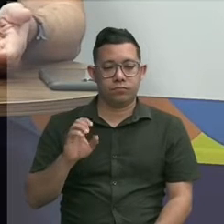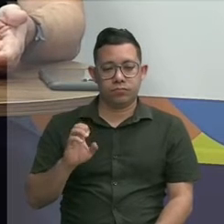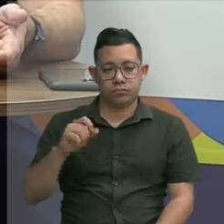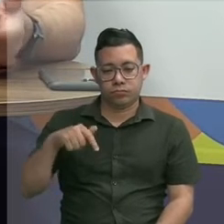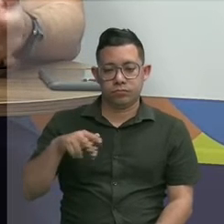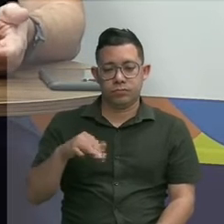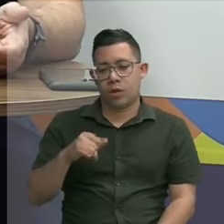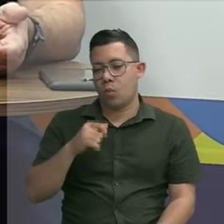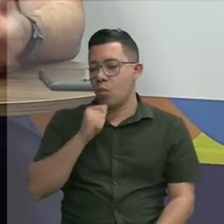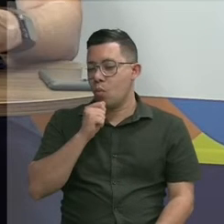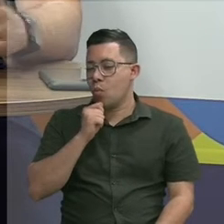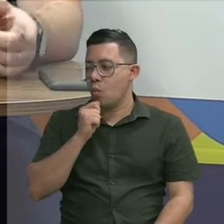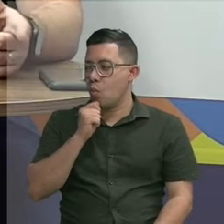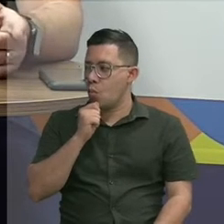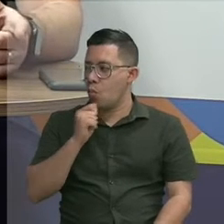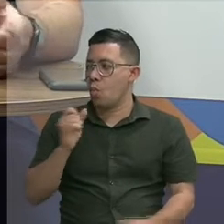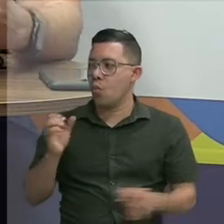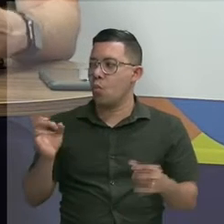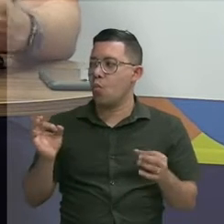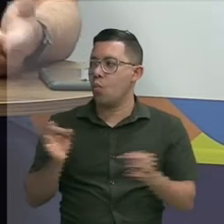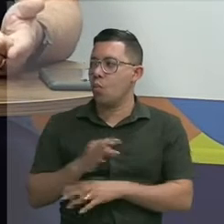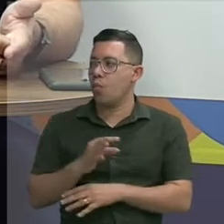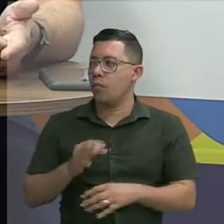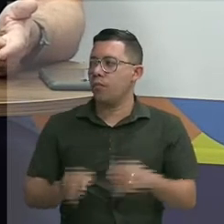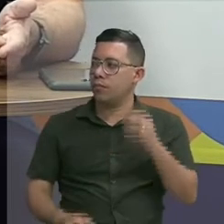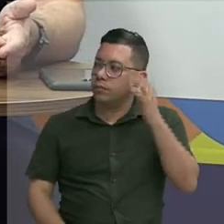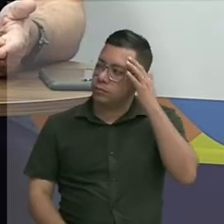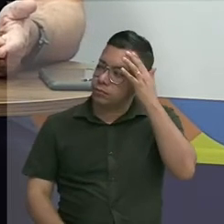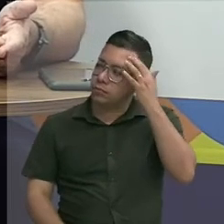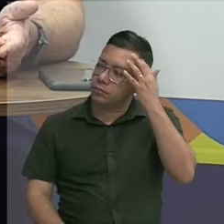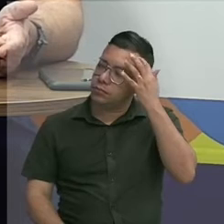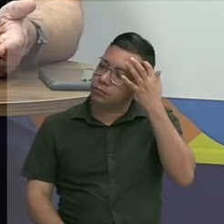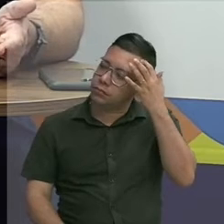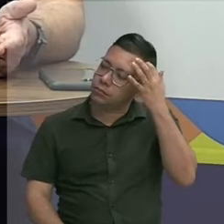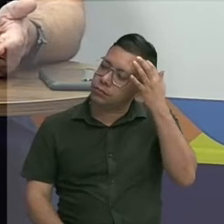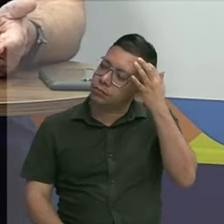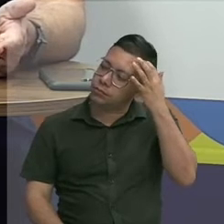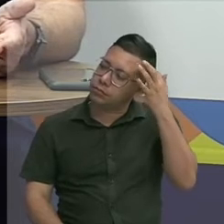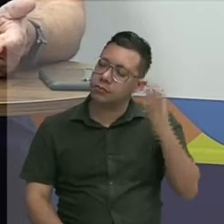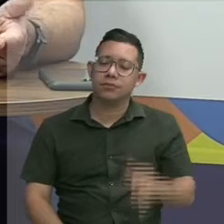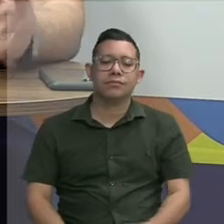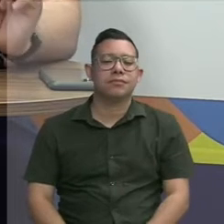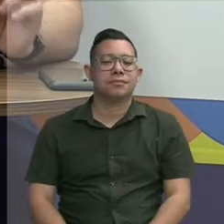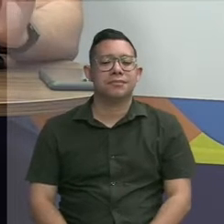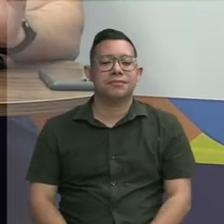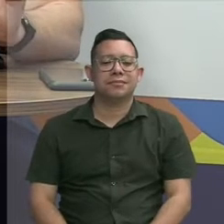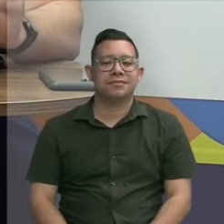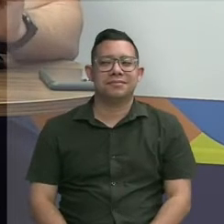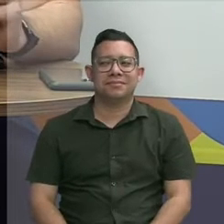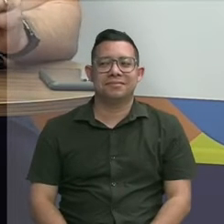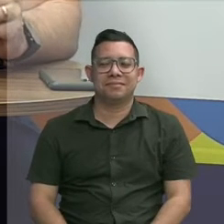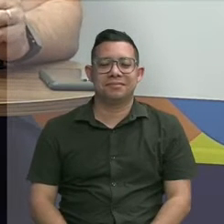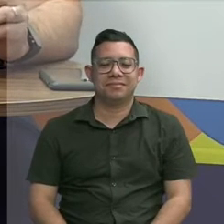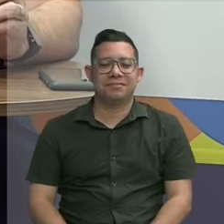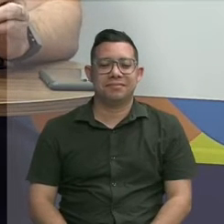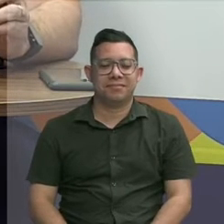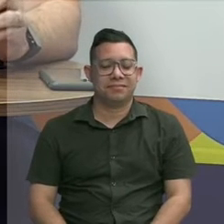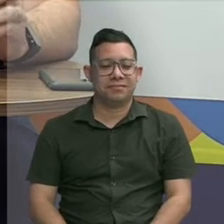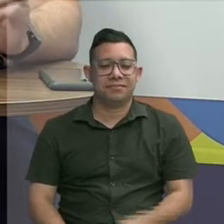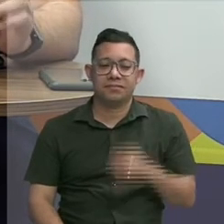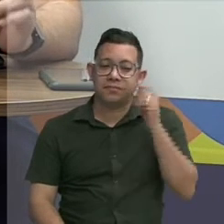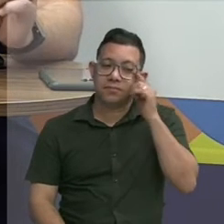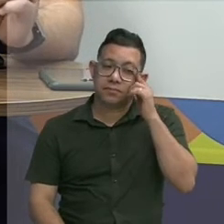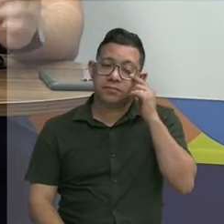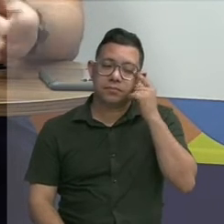completa olha lá não é completa porque você vale zera tá e agora na equação